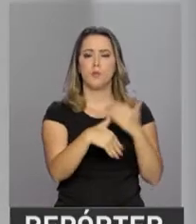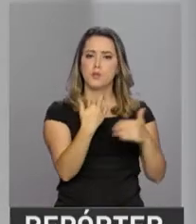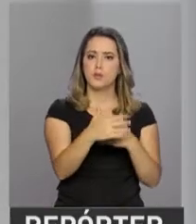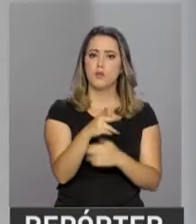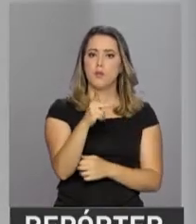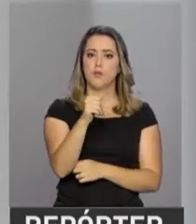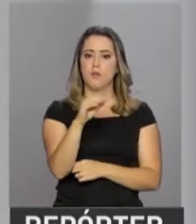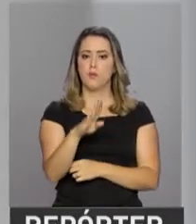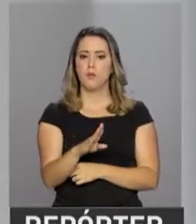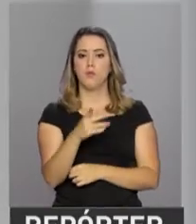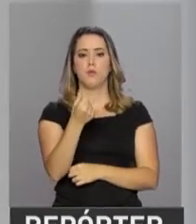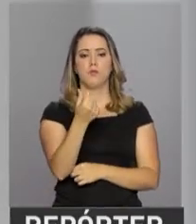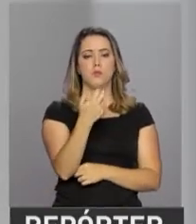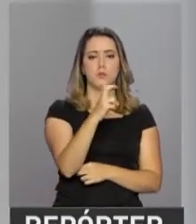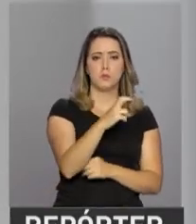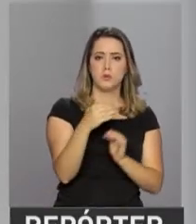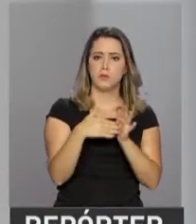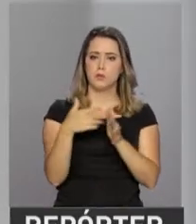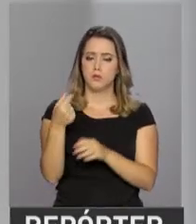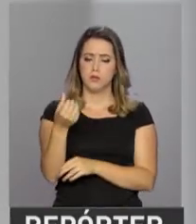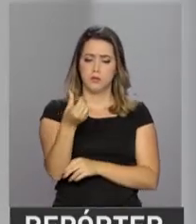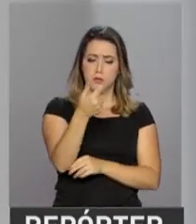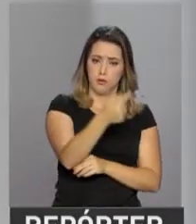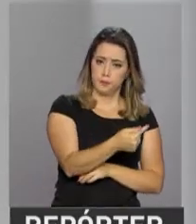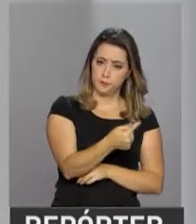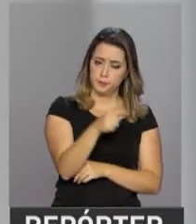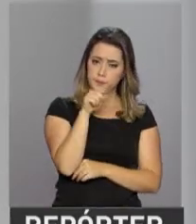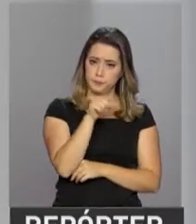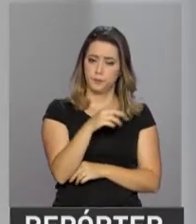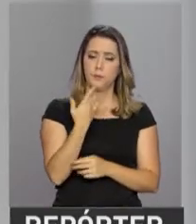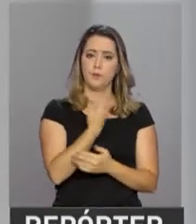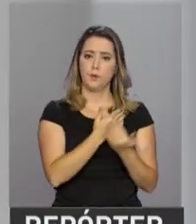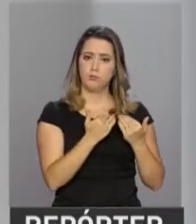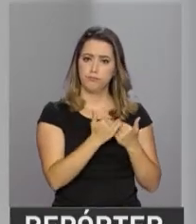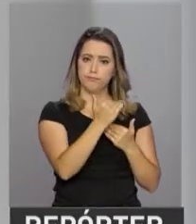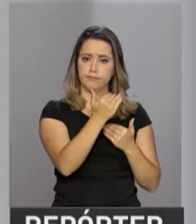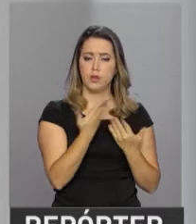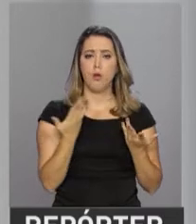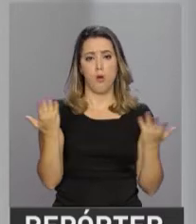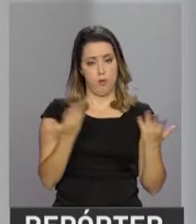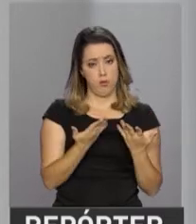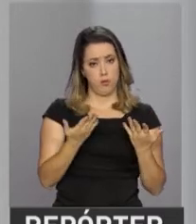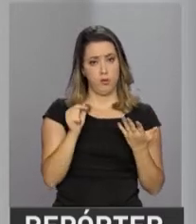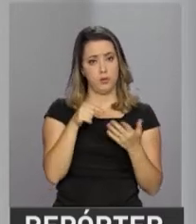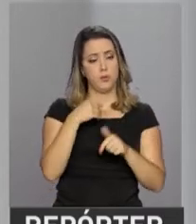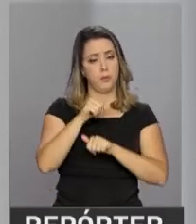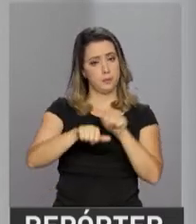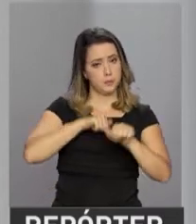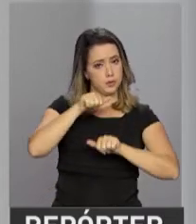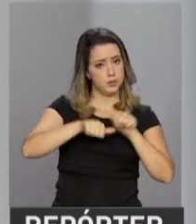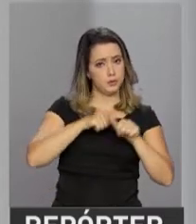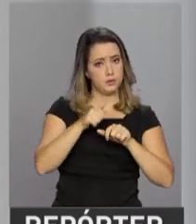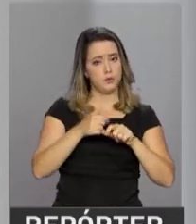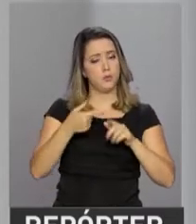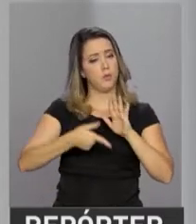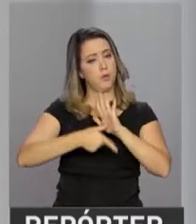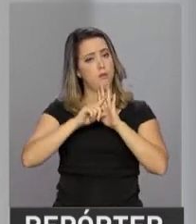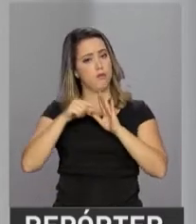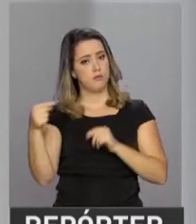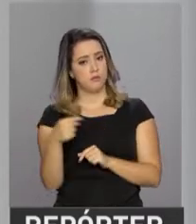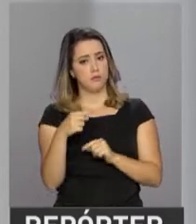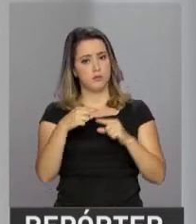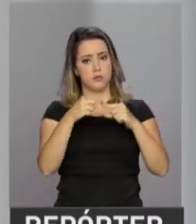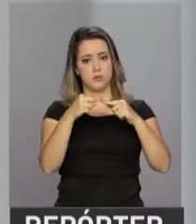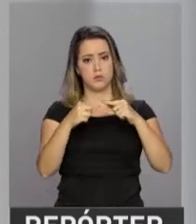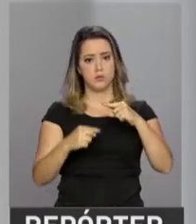entre os anos de 2015 e 2017 nesse período o brasil conseguiu reverter o quadro da crise